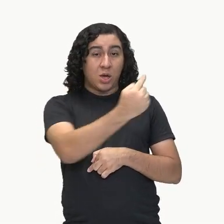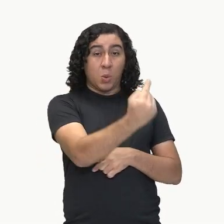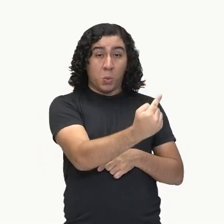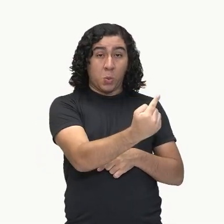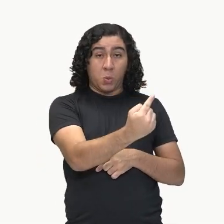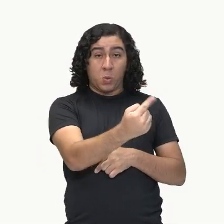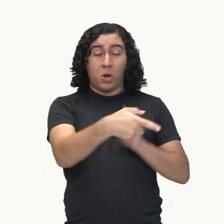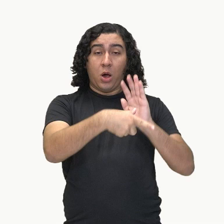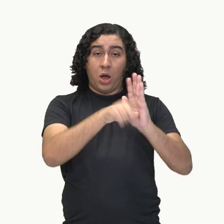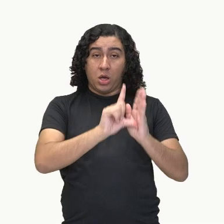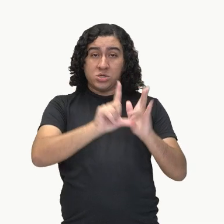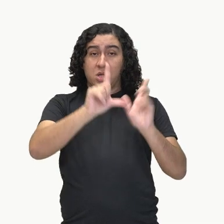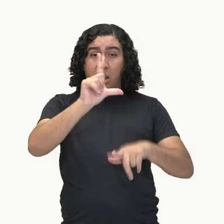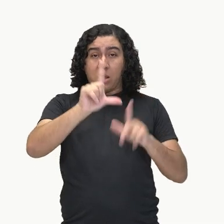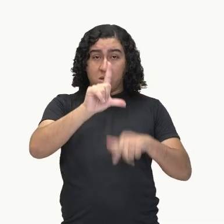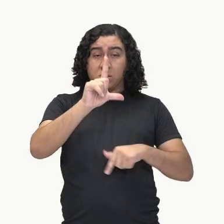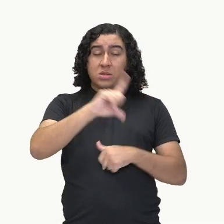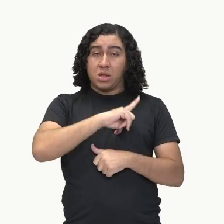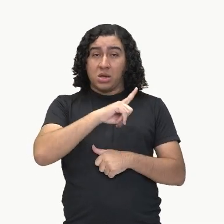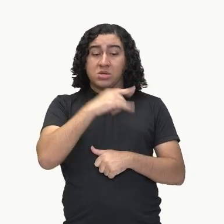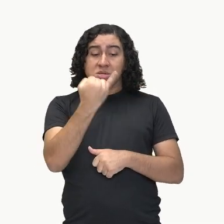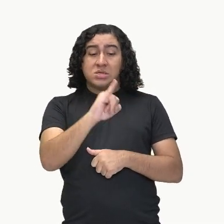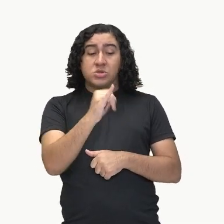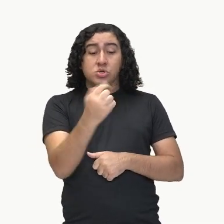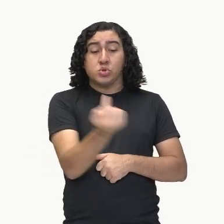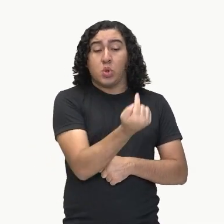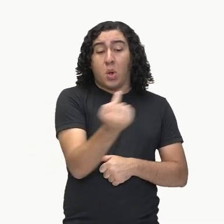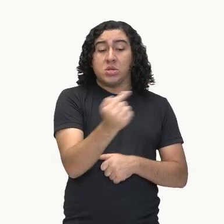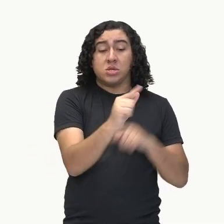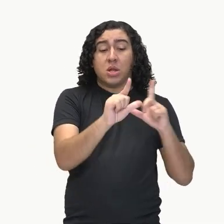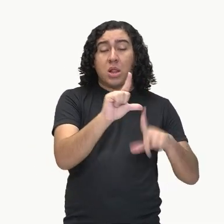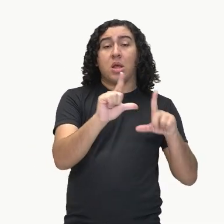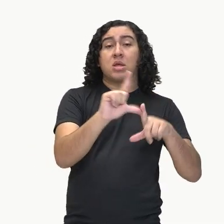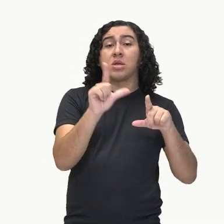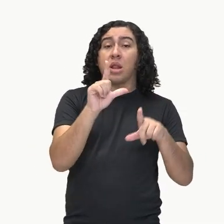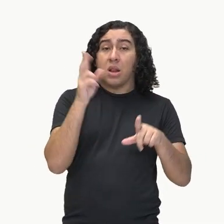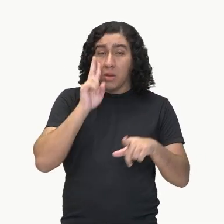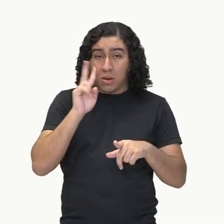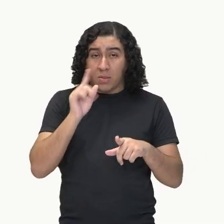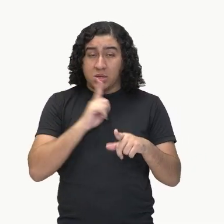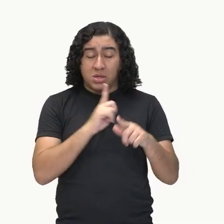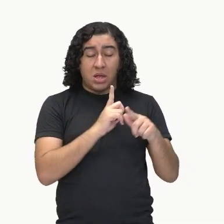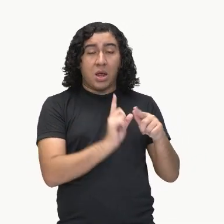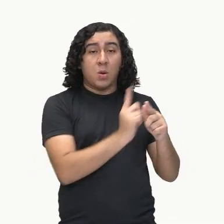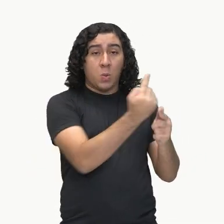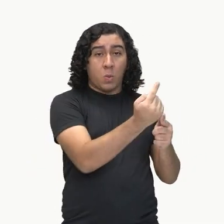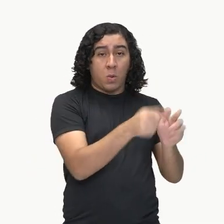para você não esquecer aí nunca mais, 1 mais 1, 2.